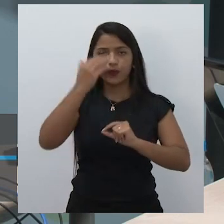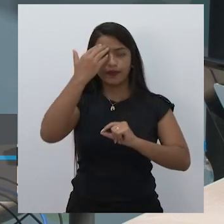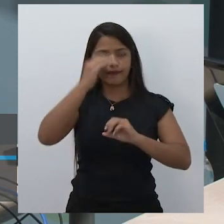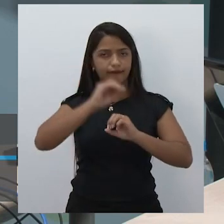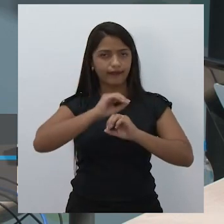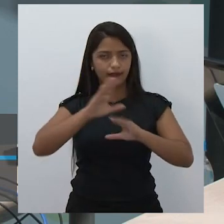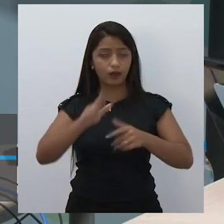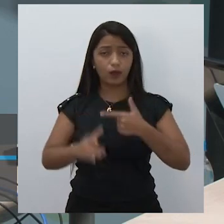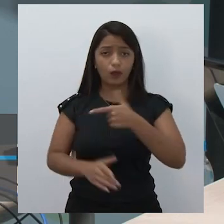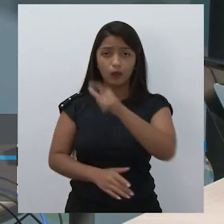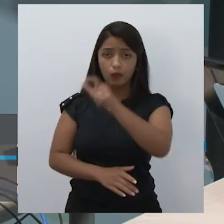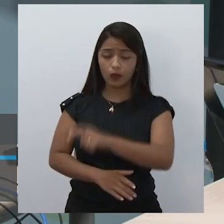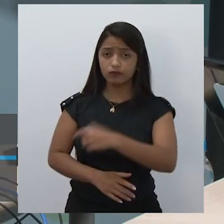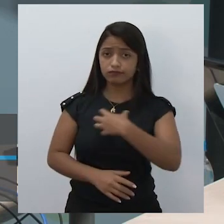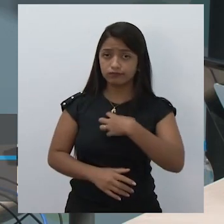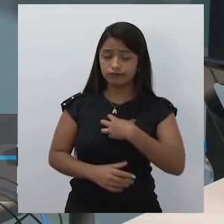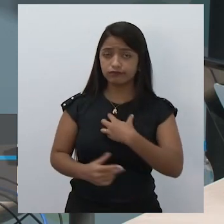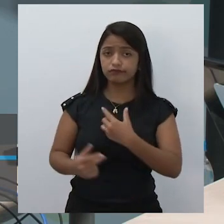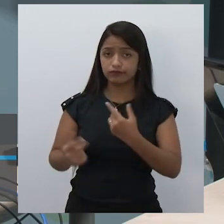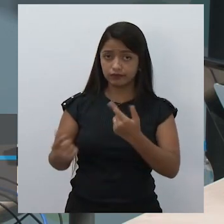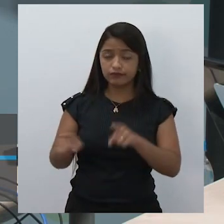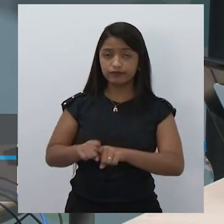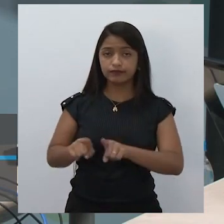ensino fundamental,